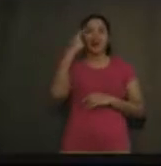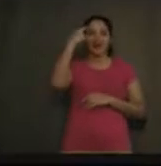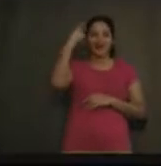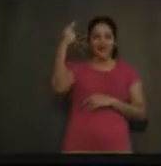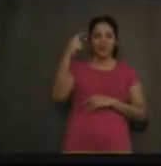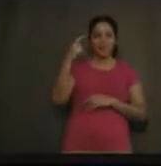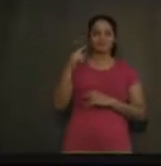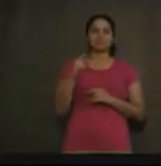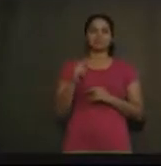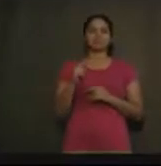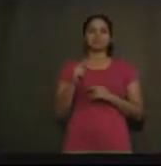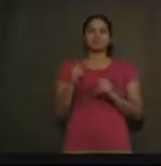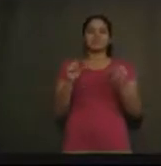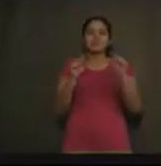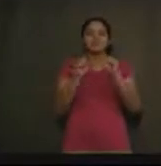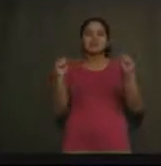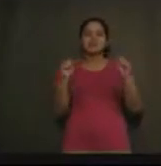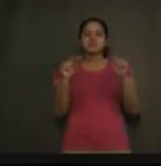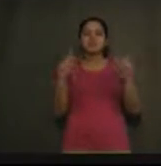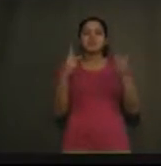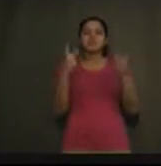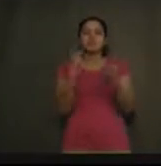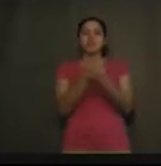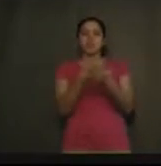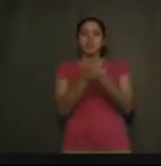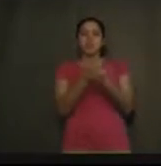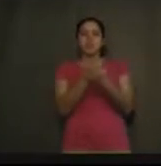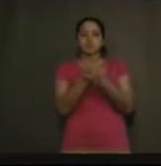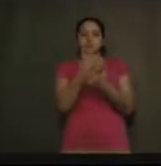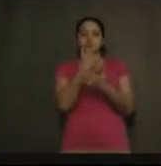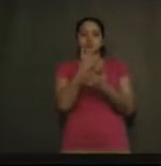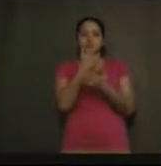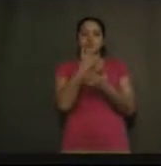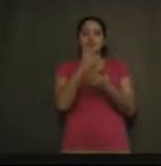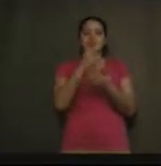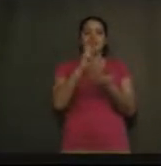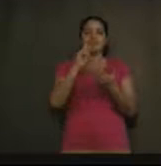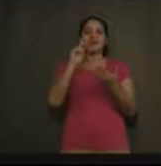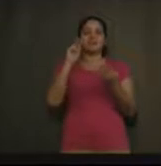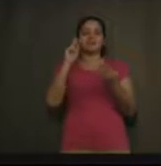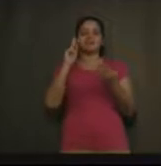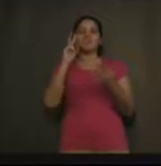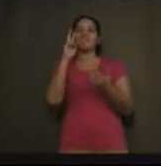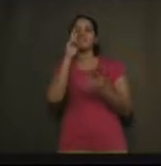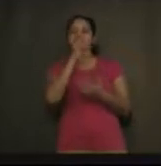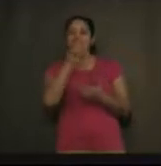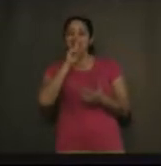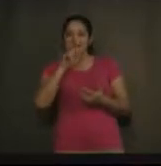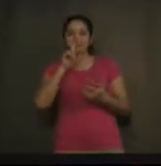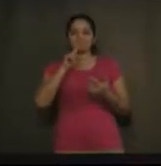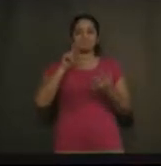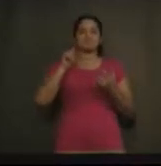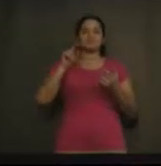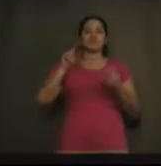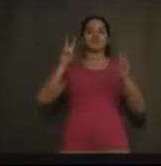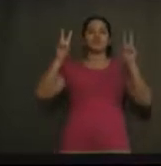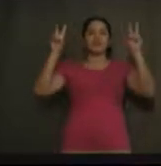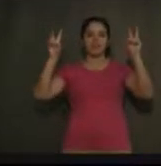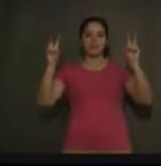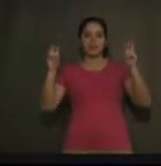do restrito dos três corpos é um problema em 3 dimensões. A gente tem 4 variáveis,